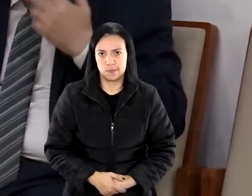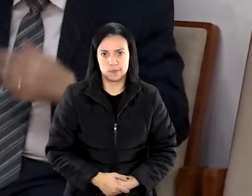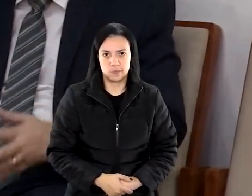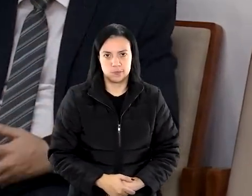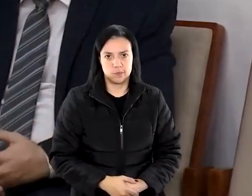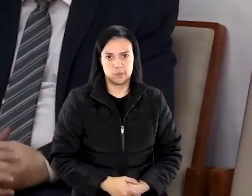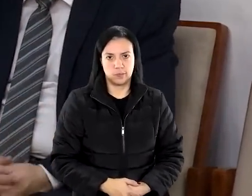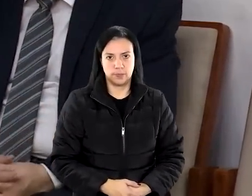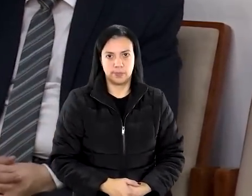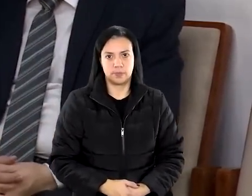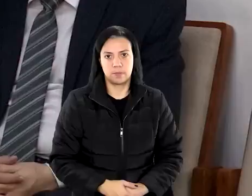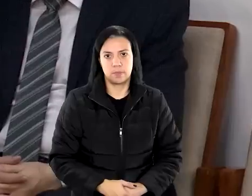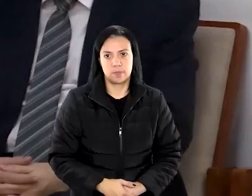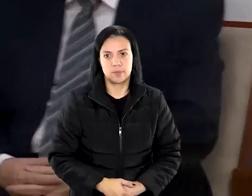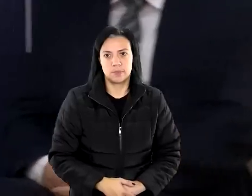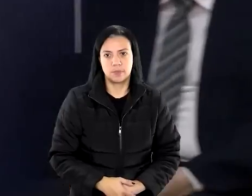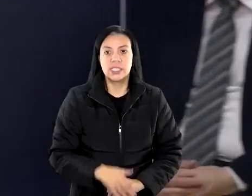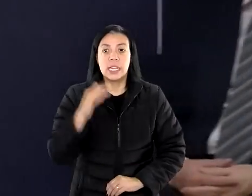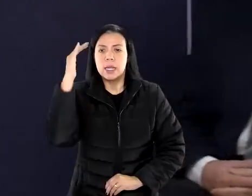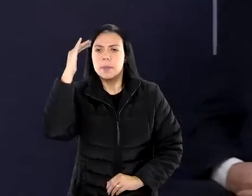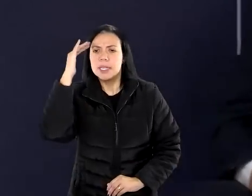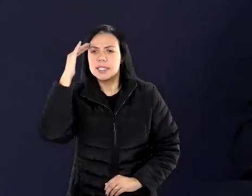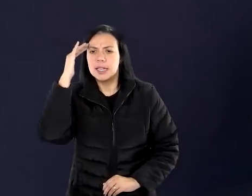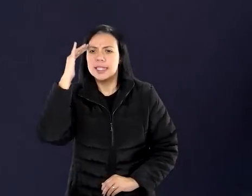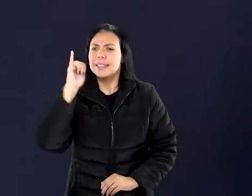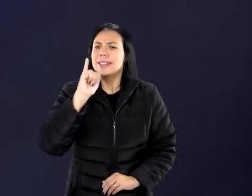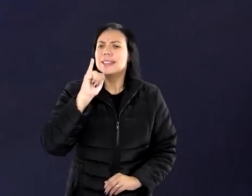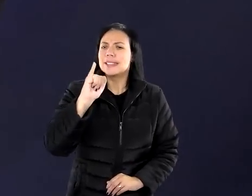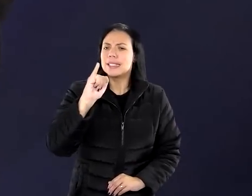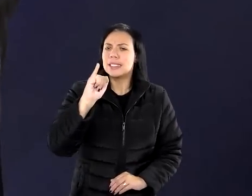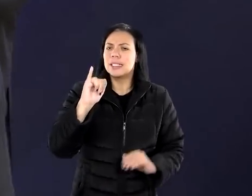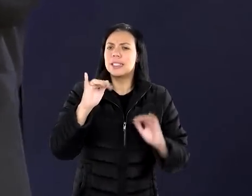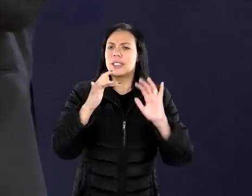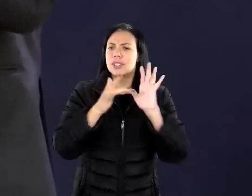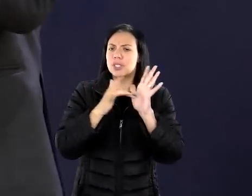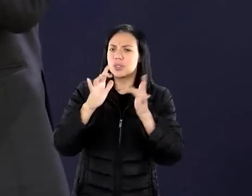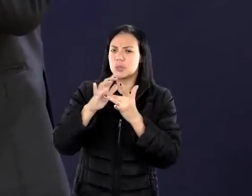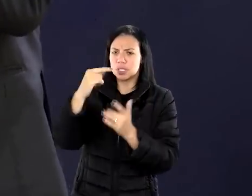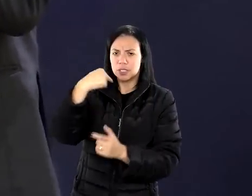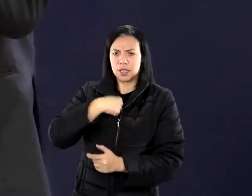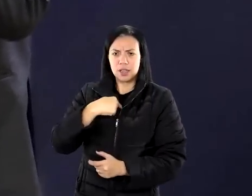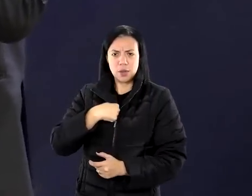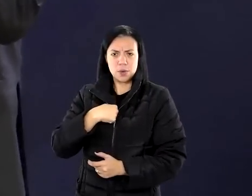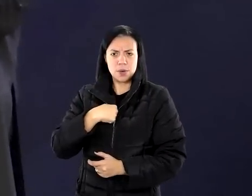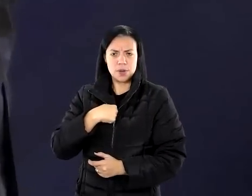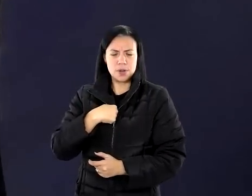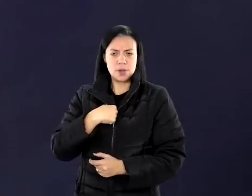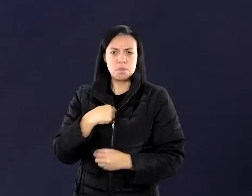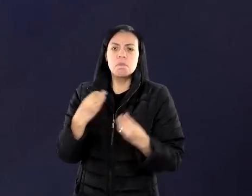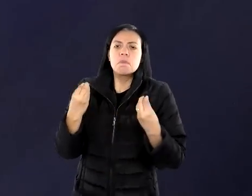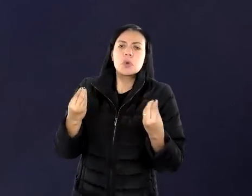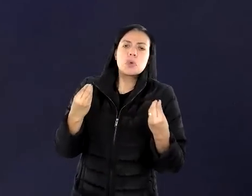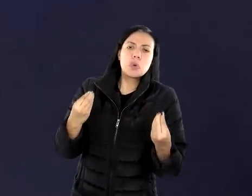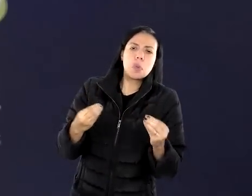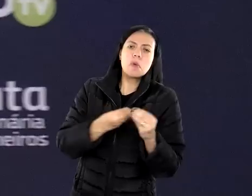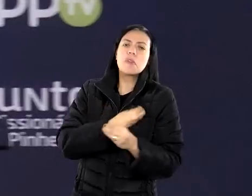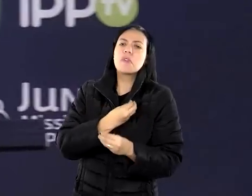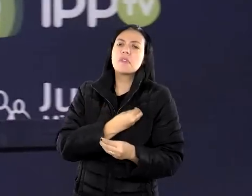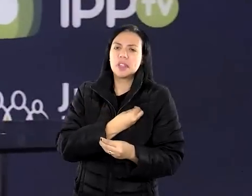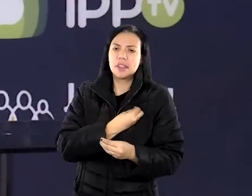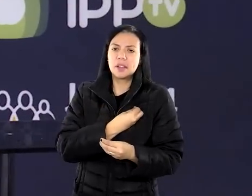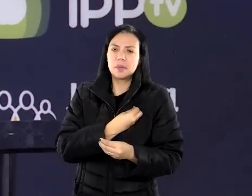Em seu lugar, o que Cristo faria? Pensa assim, se Cristo estivesse no meu lugar, o que é que ele faria? Porque nós temos que imitar a